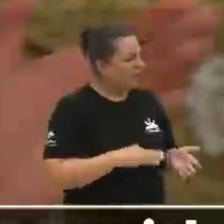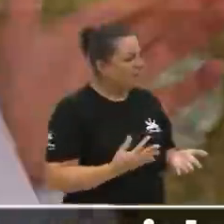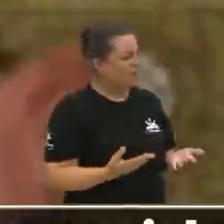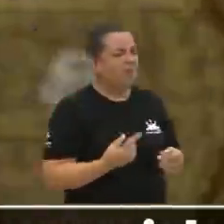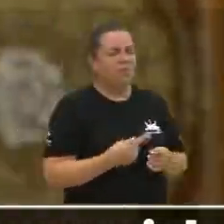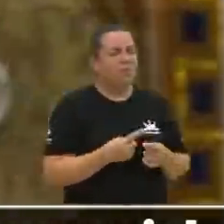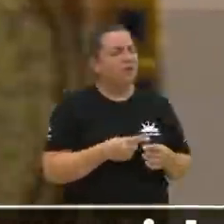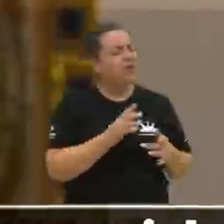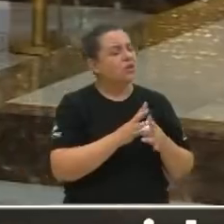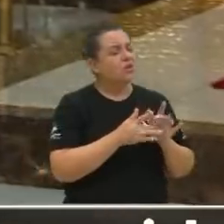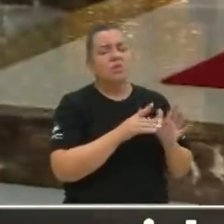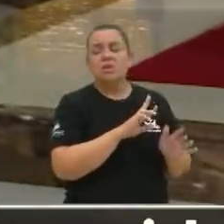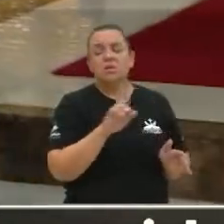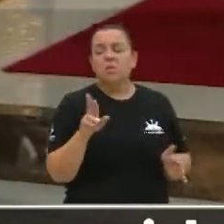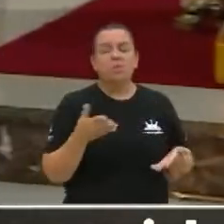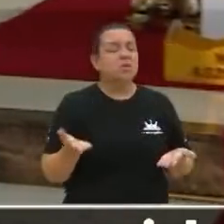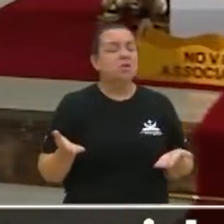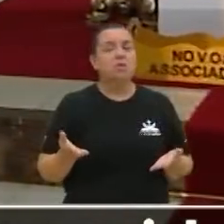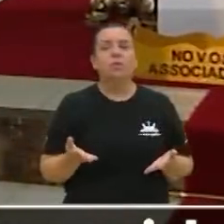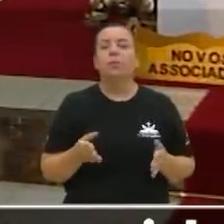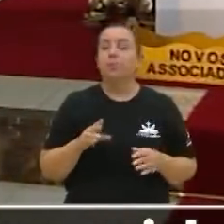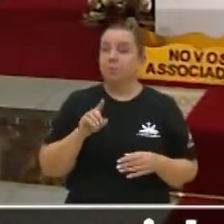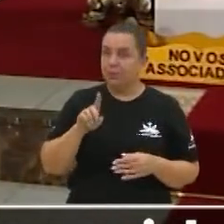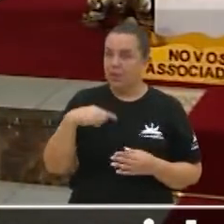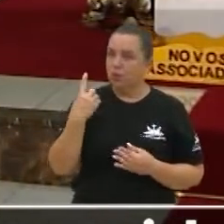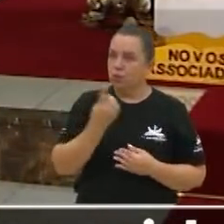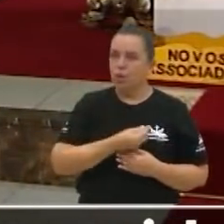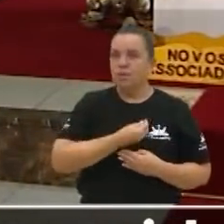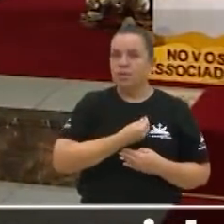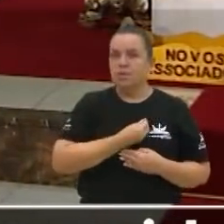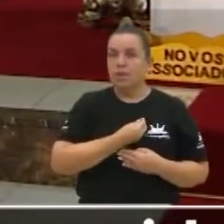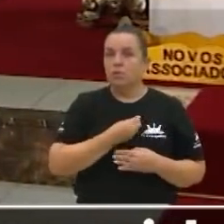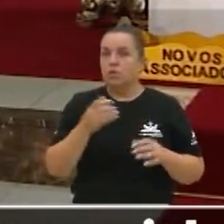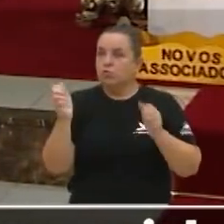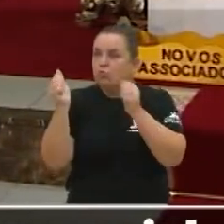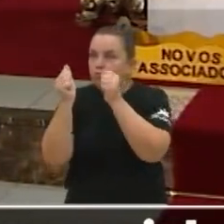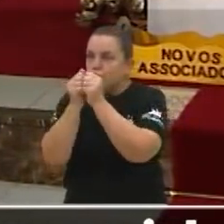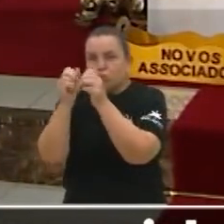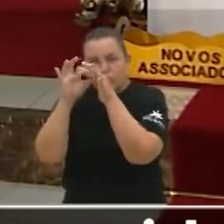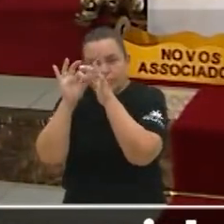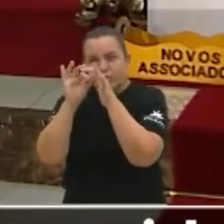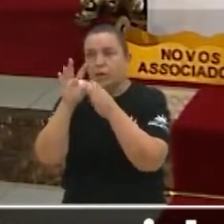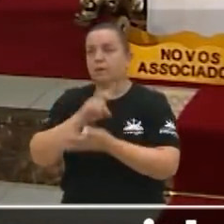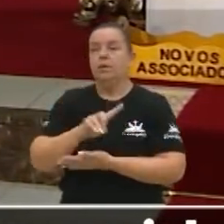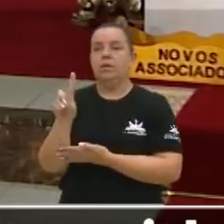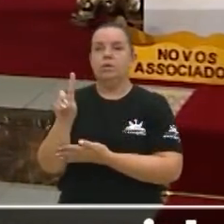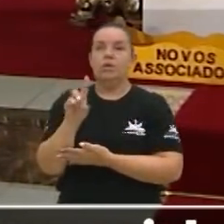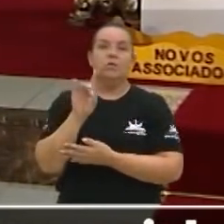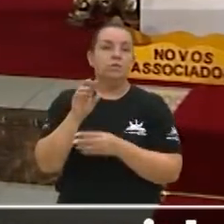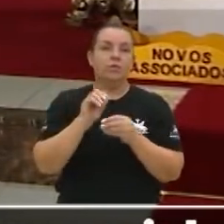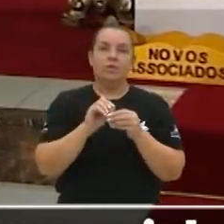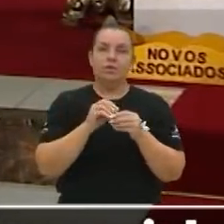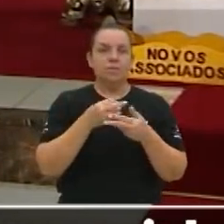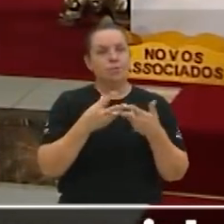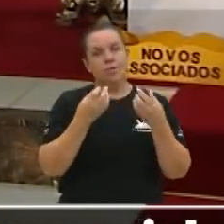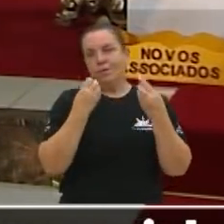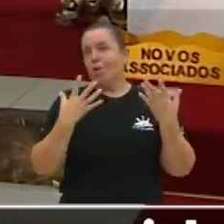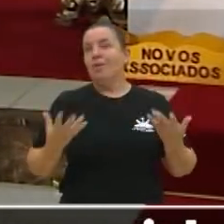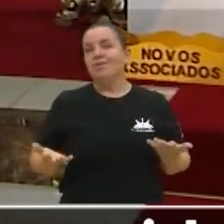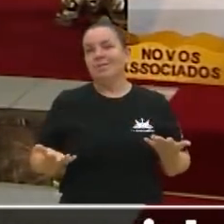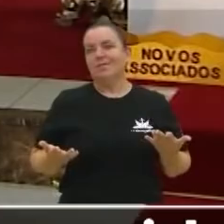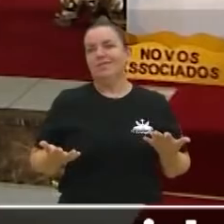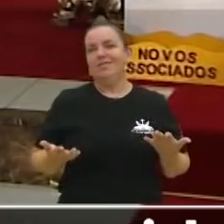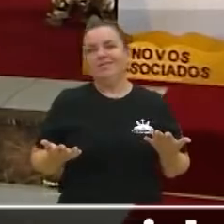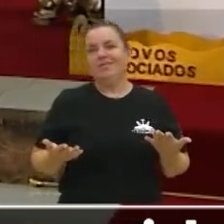porque que Jesus respondeu isso se estamos em Deus é só fazemos bem